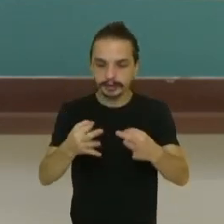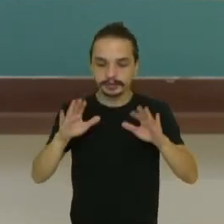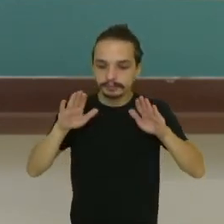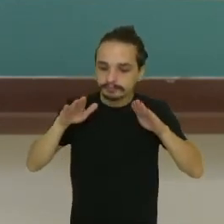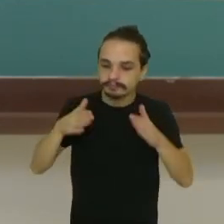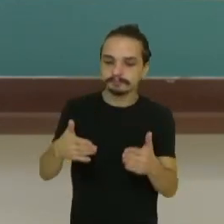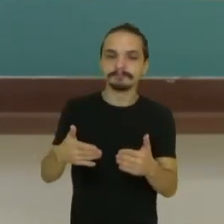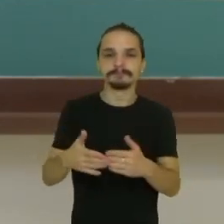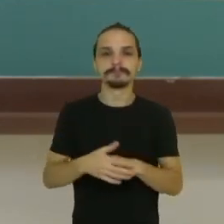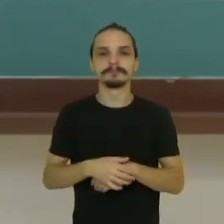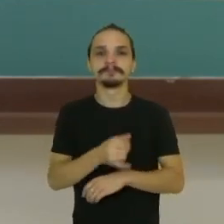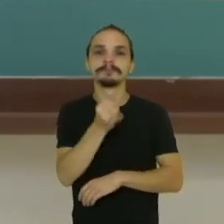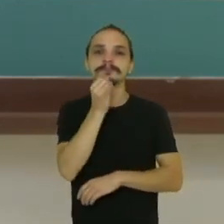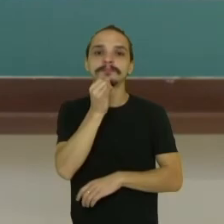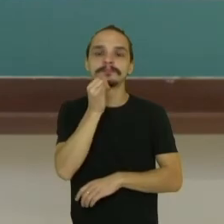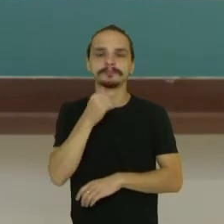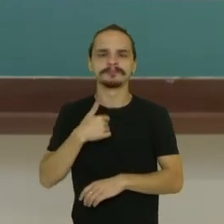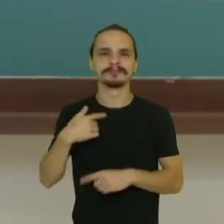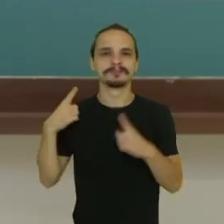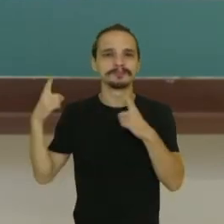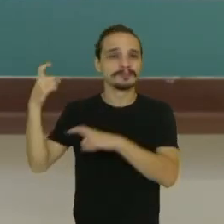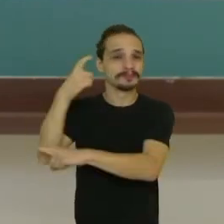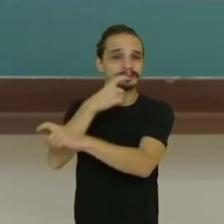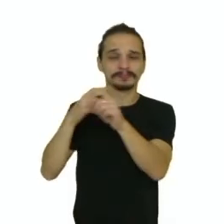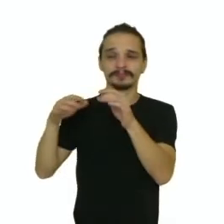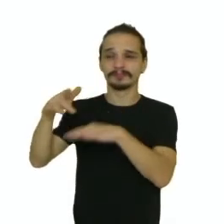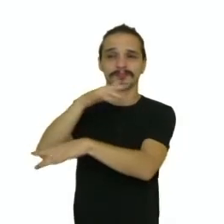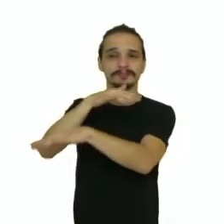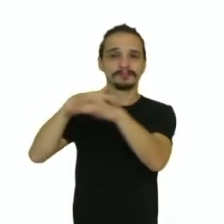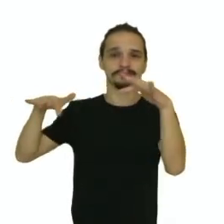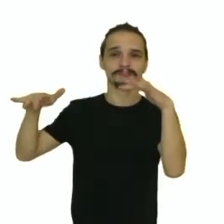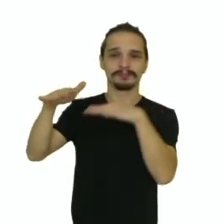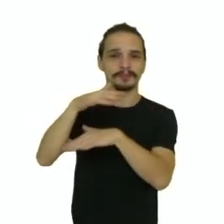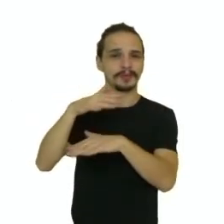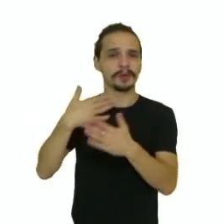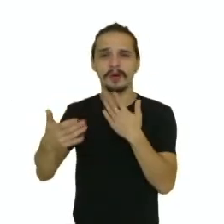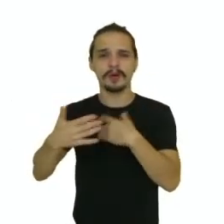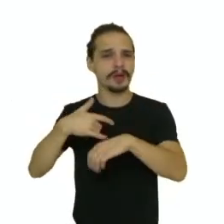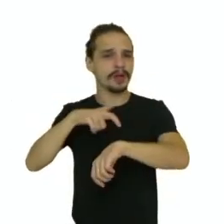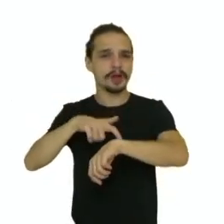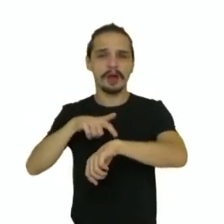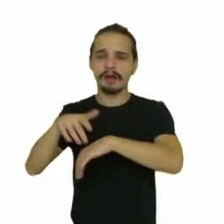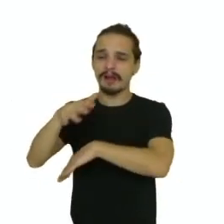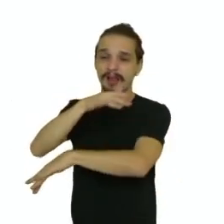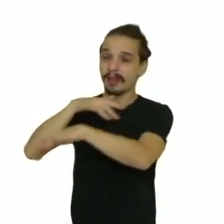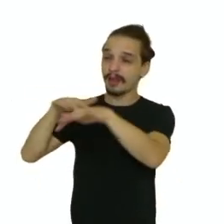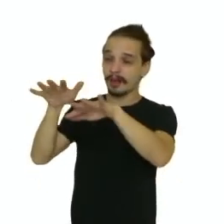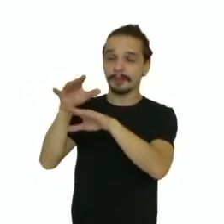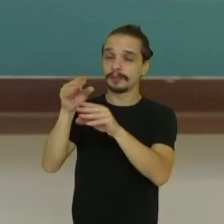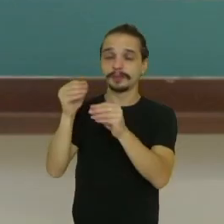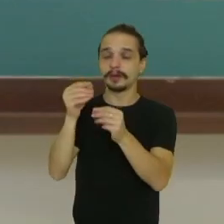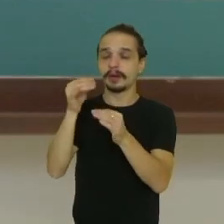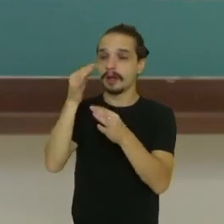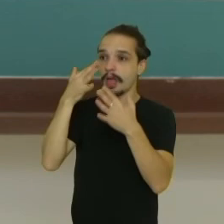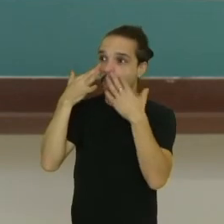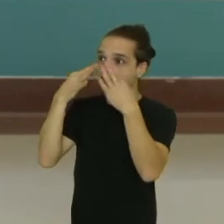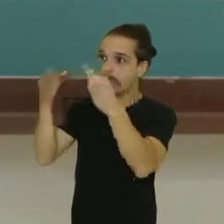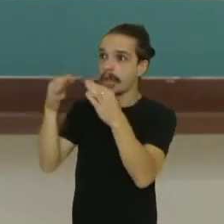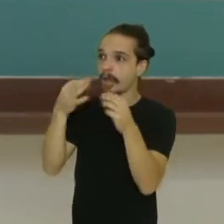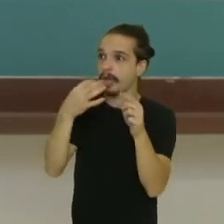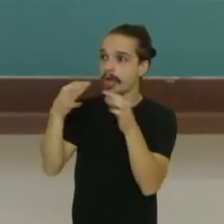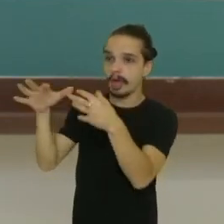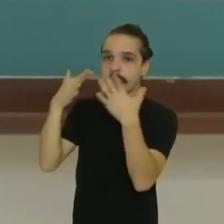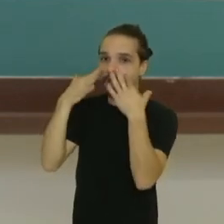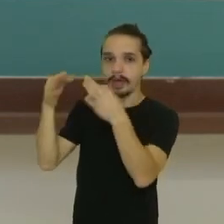estar por exemplo em um ambiente barulhento e movimentado independente da hora do dia isso vai contribuir para desviar a sua atenção